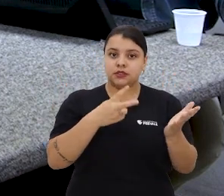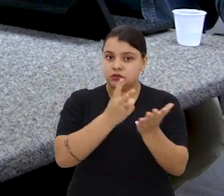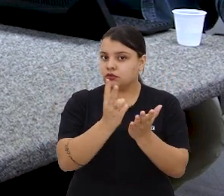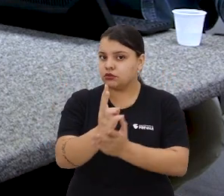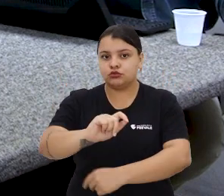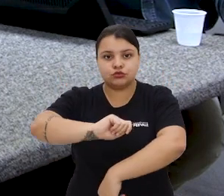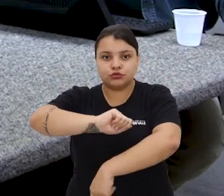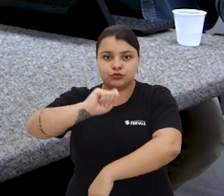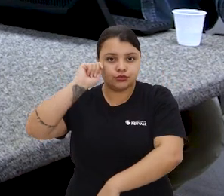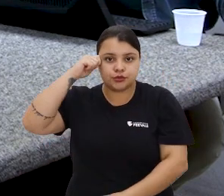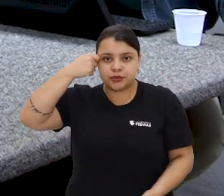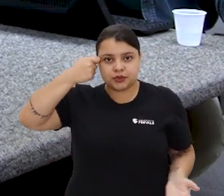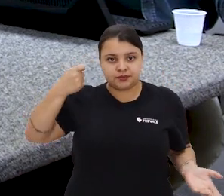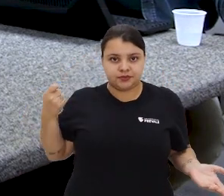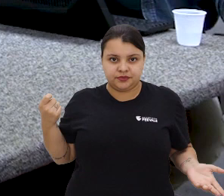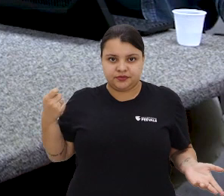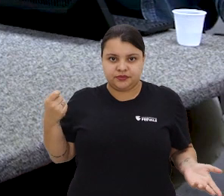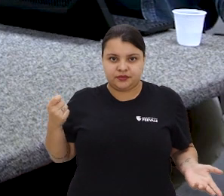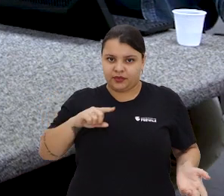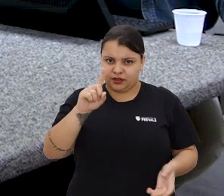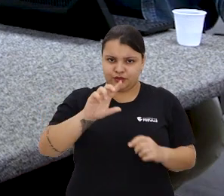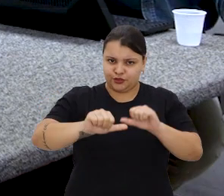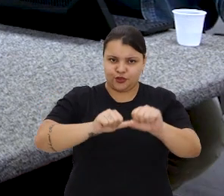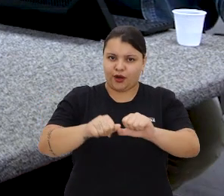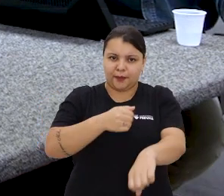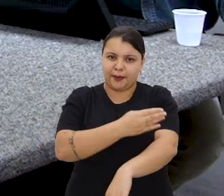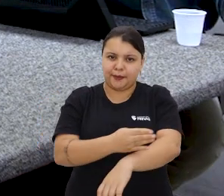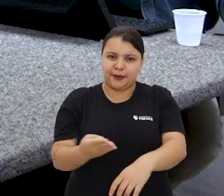preto. Eu não vou mudar.